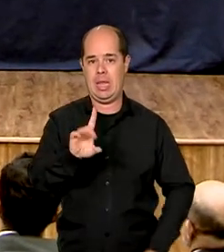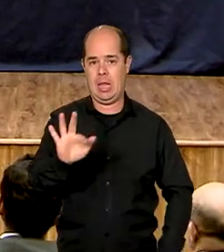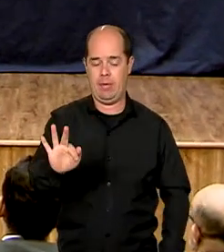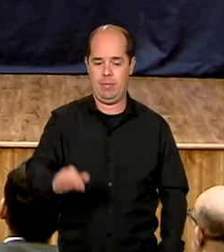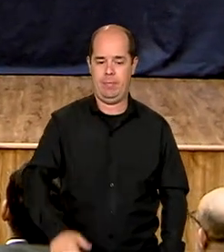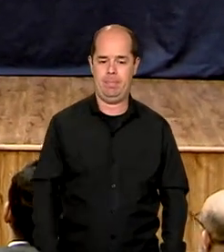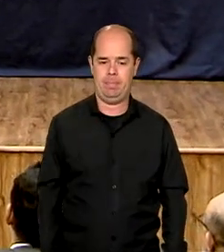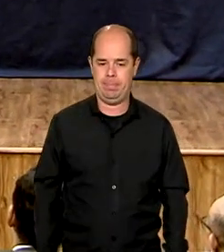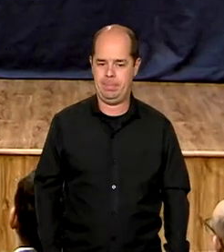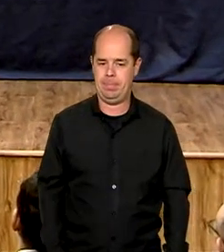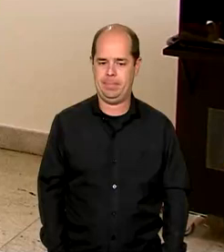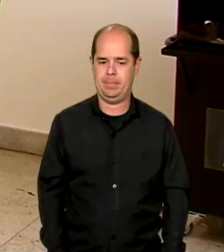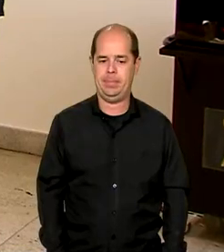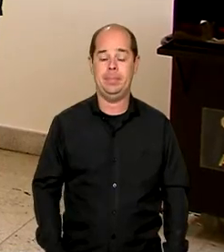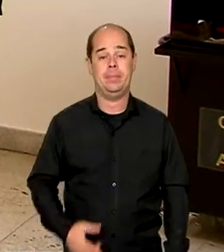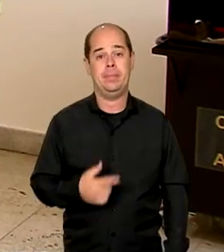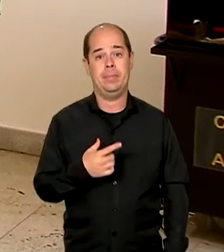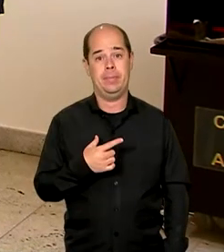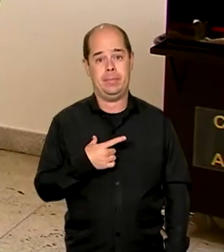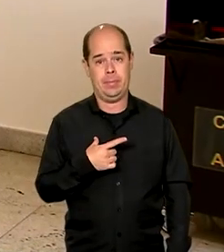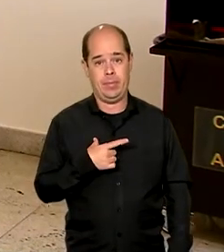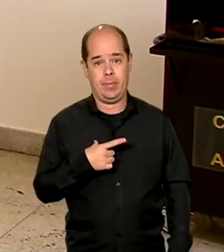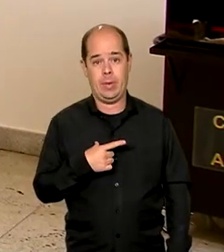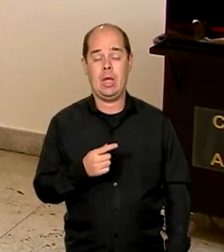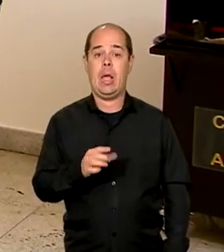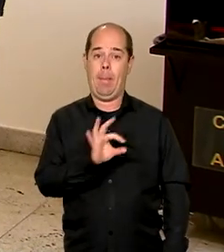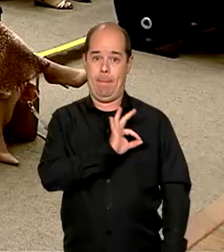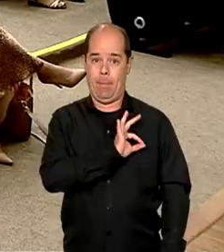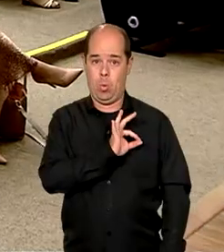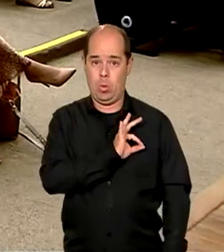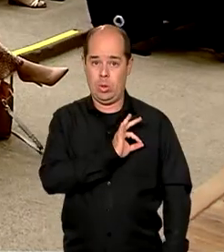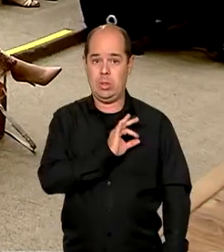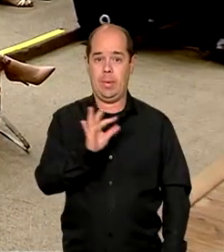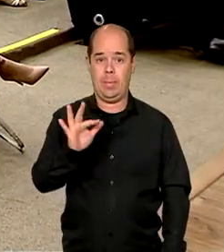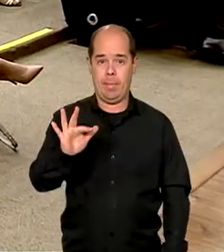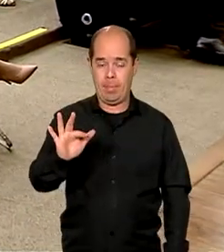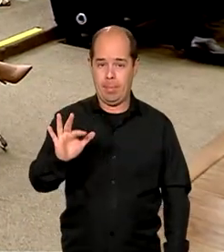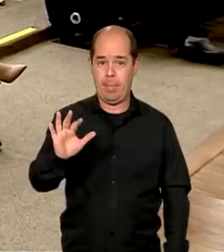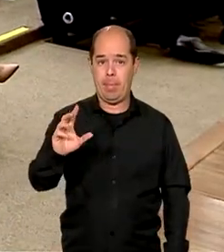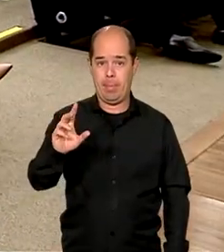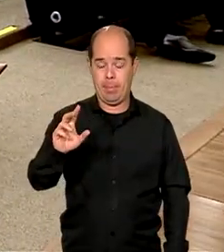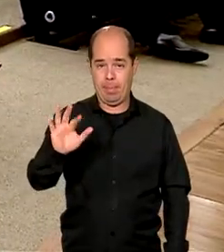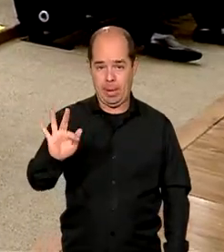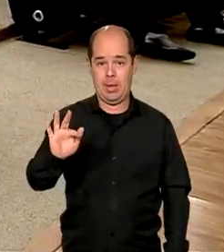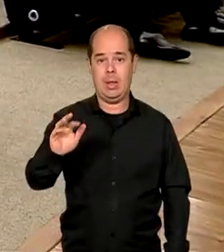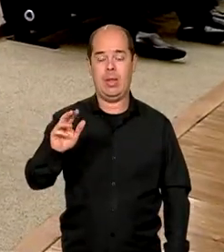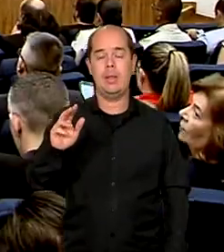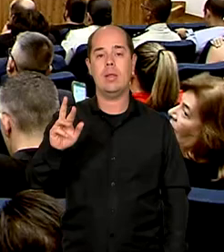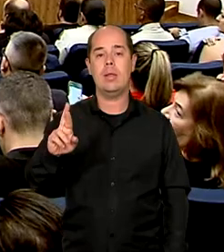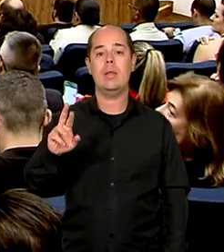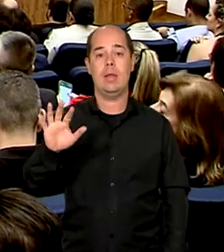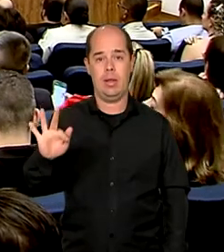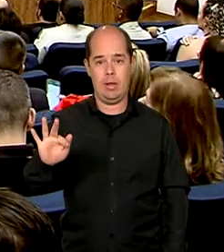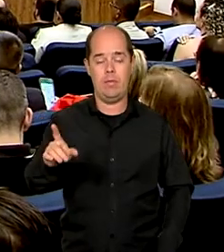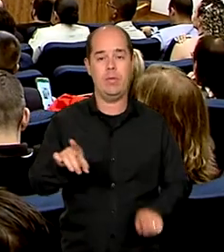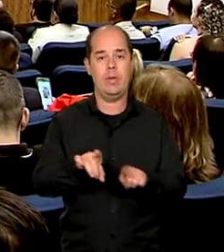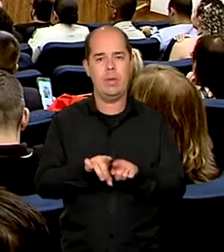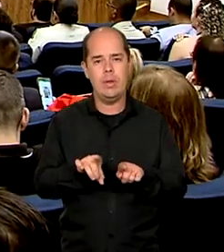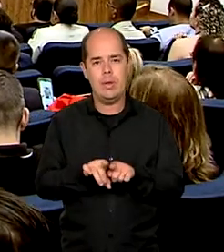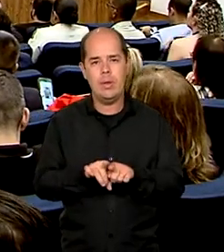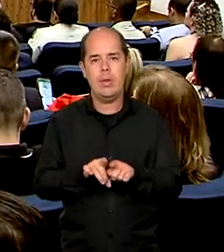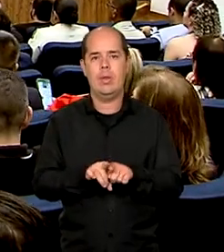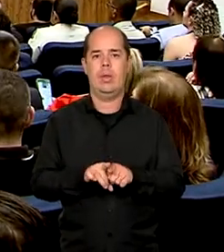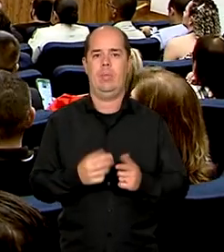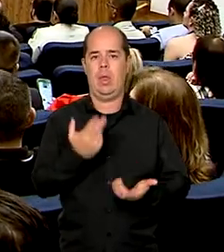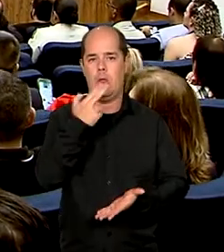na realização do Enem estão a Polícia Rodoviária Federal, a Polícia Federal, Ministério da Defesa, Correios,